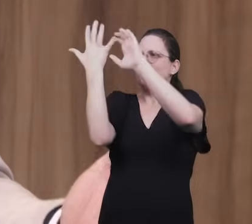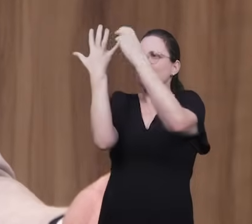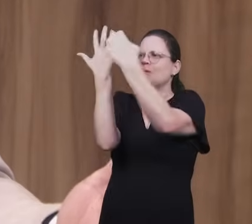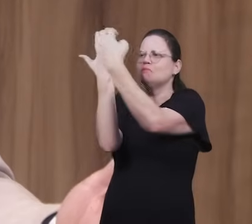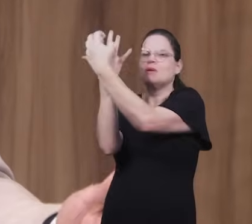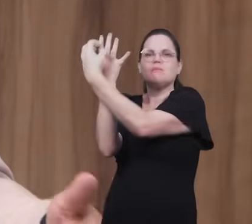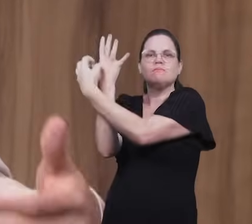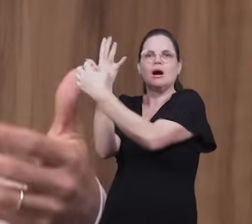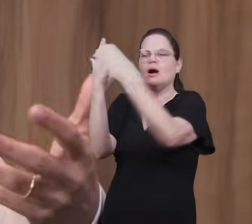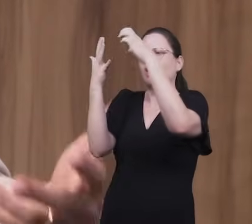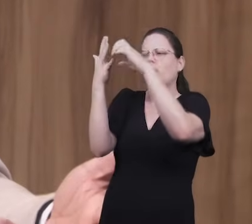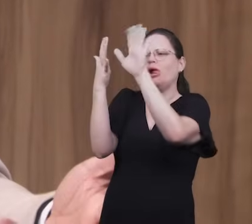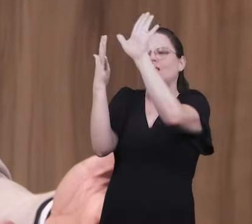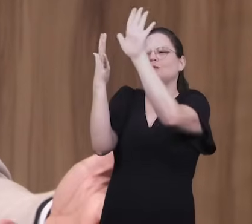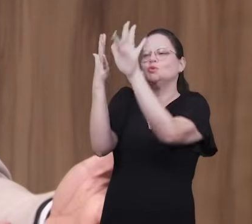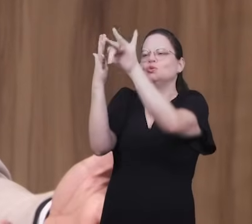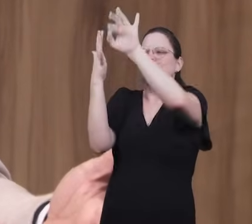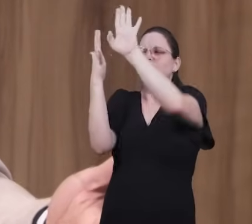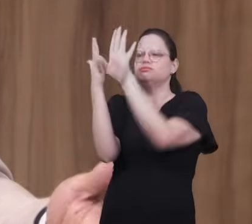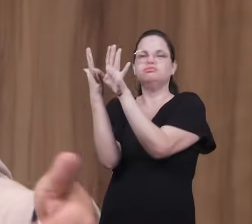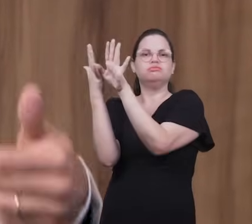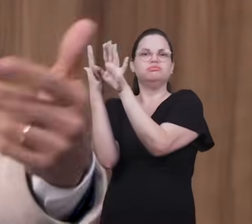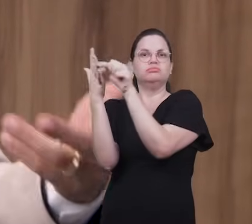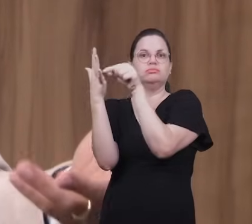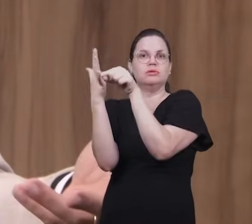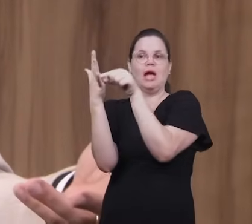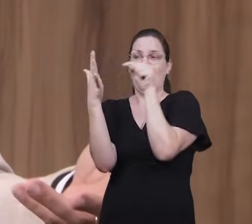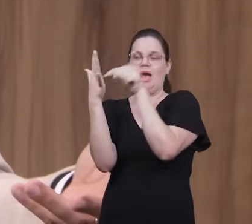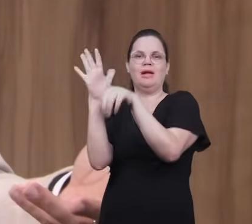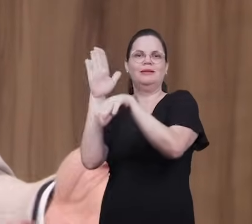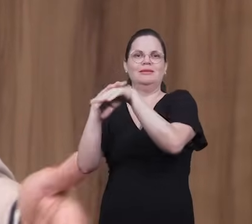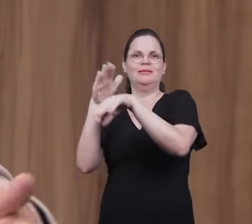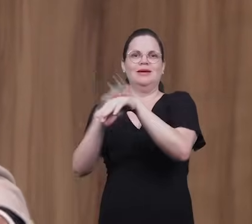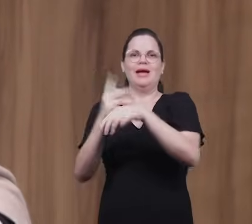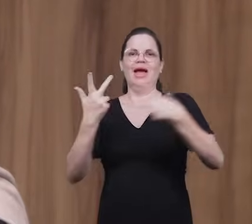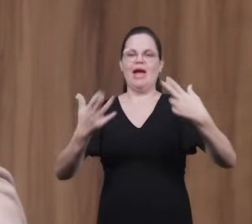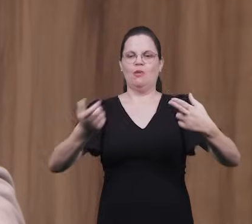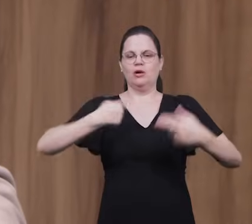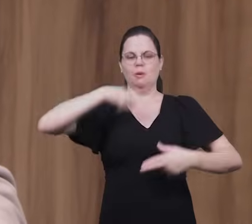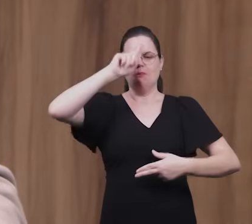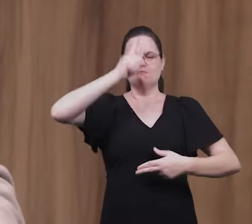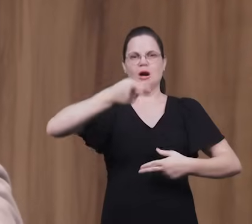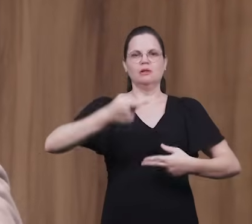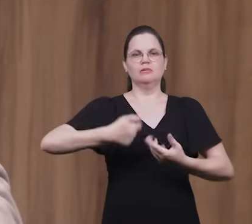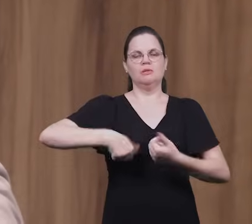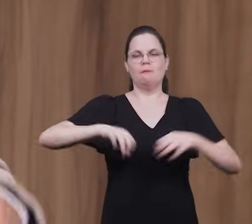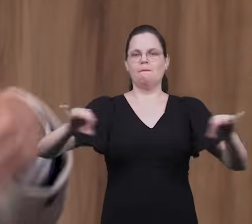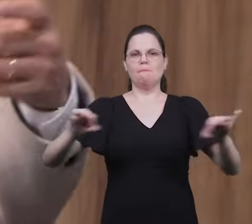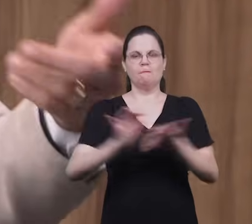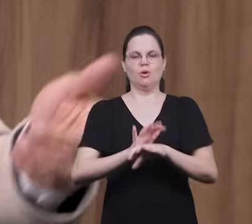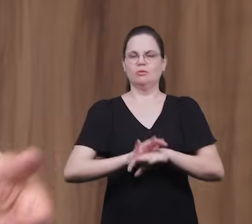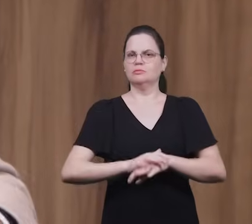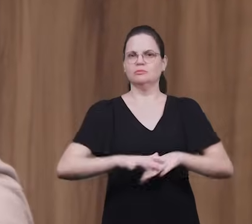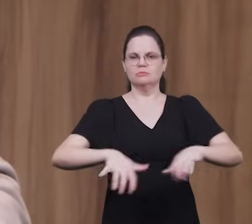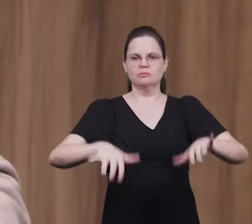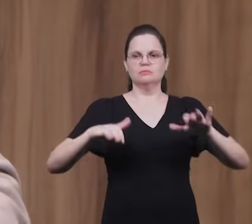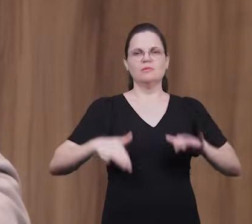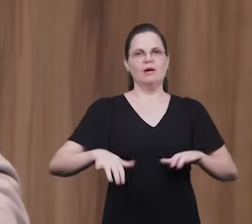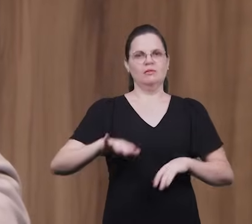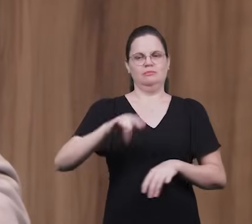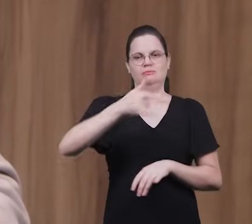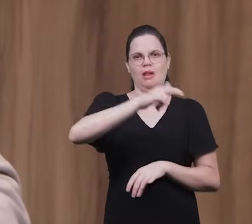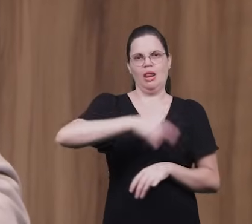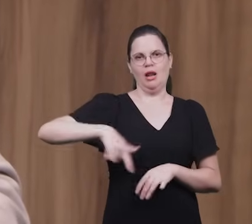estrutura religiosa, essa estrutura de poder, para que a vontade do Senhor não mais prevaleça, mas a vontade do homem, as ambições do homem.